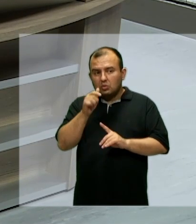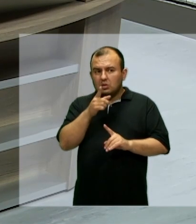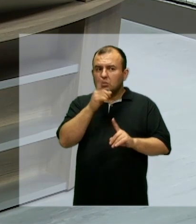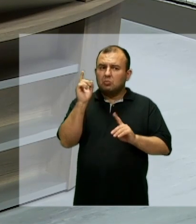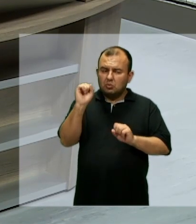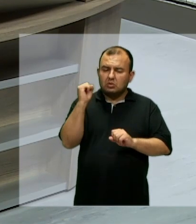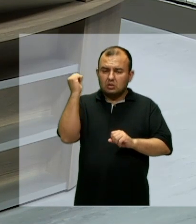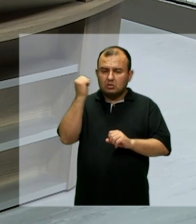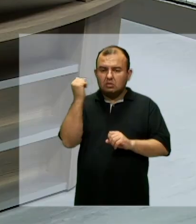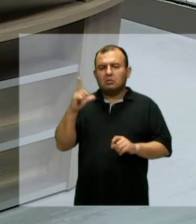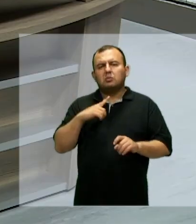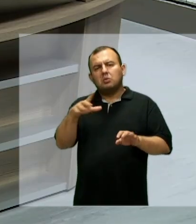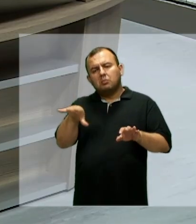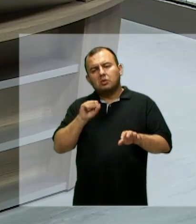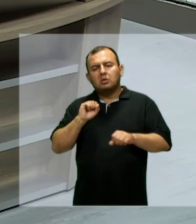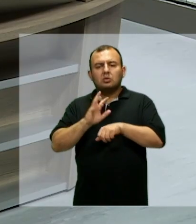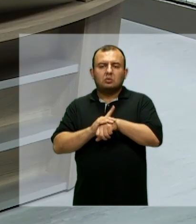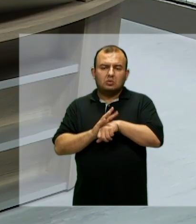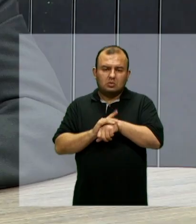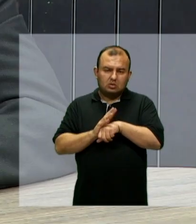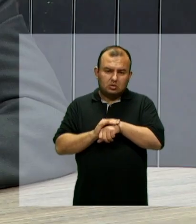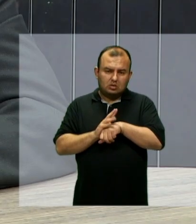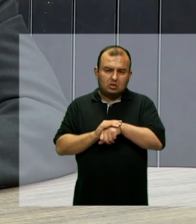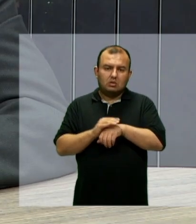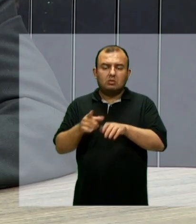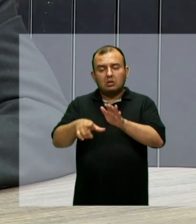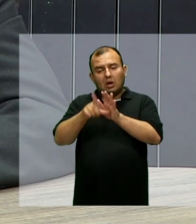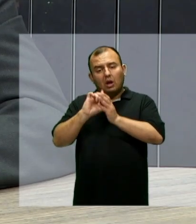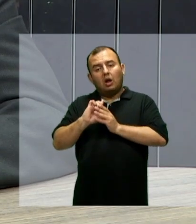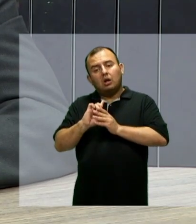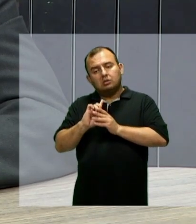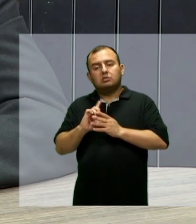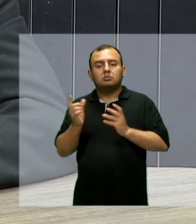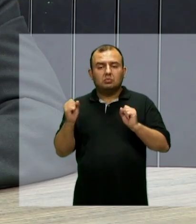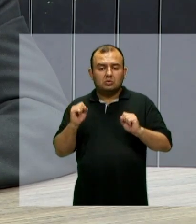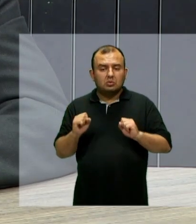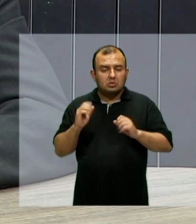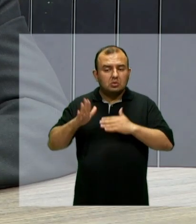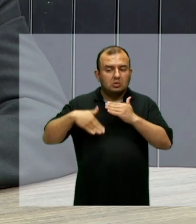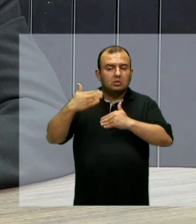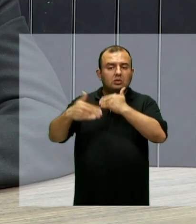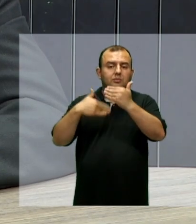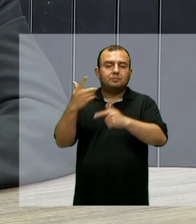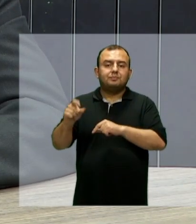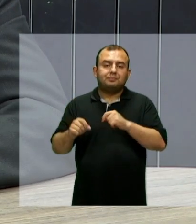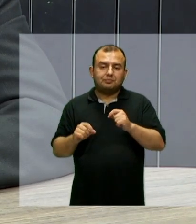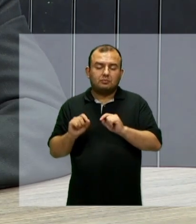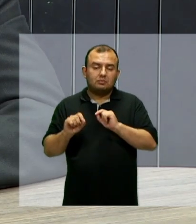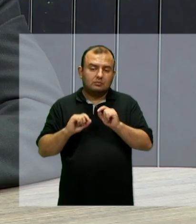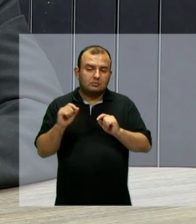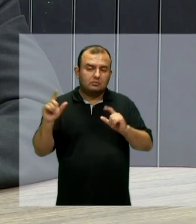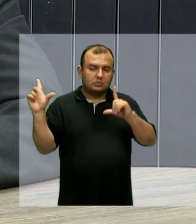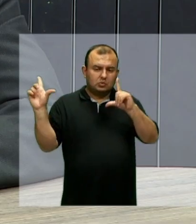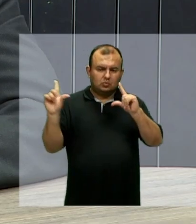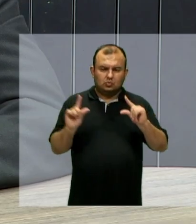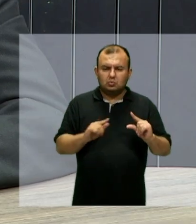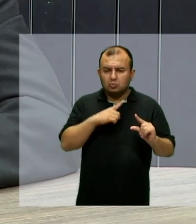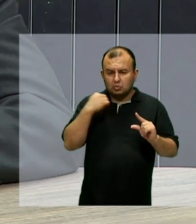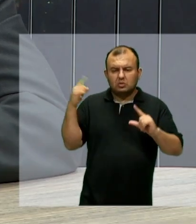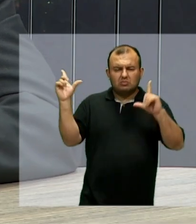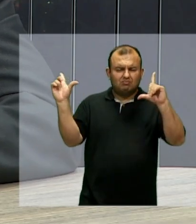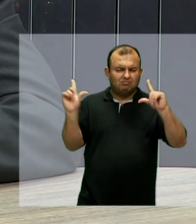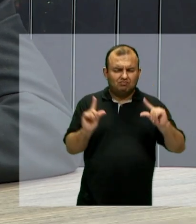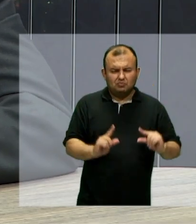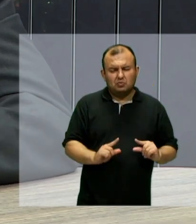você pega doenças na sua fase subclínica, consequentemente, você tem uma taxa de redução de mortalidade muito alta.